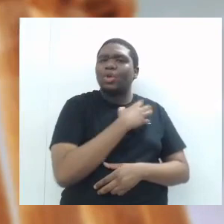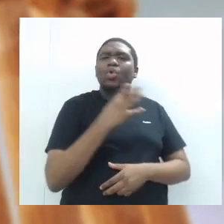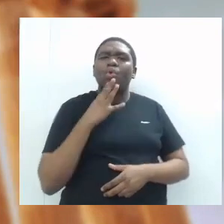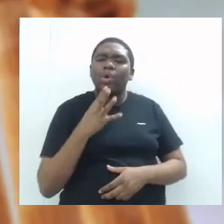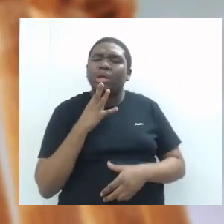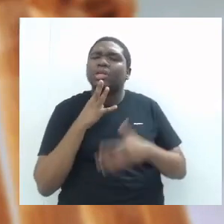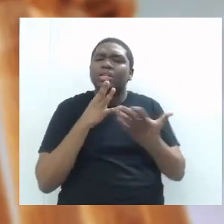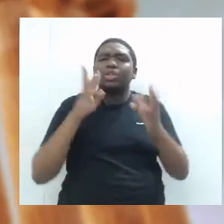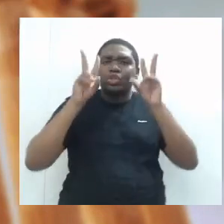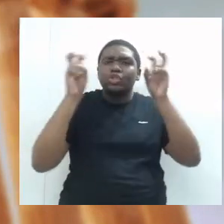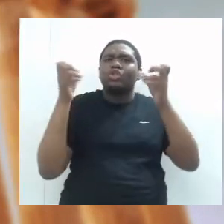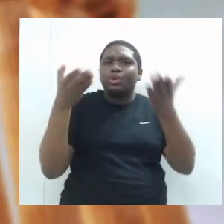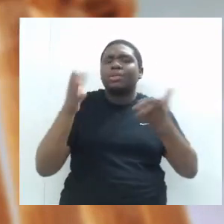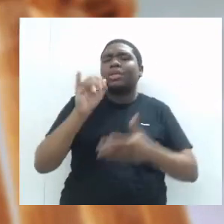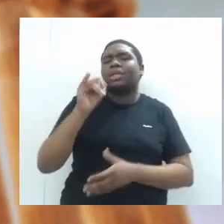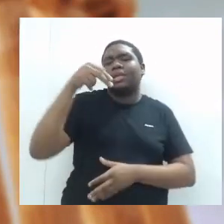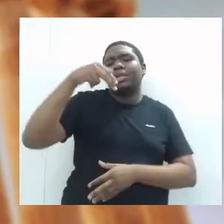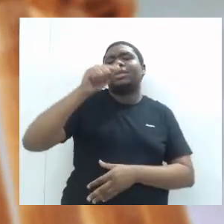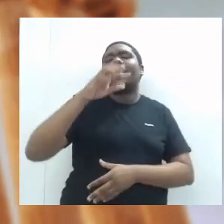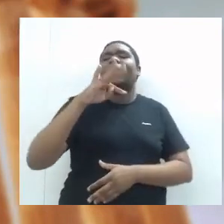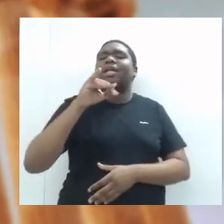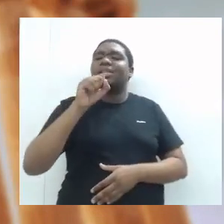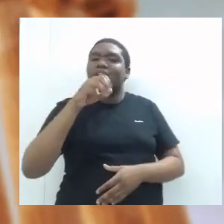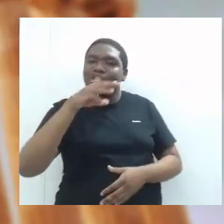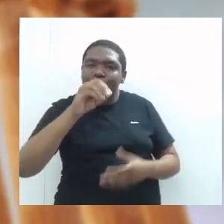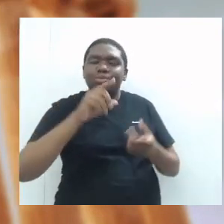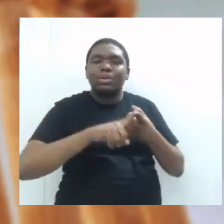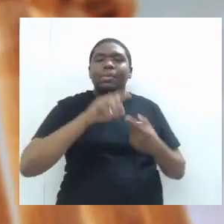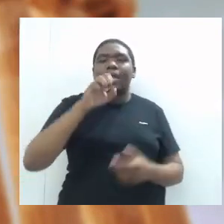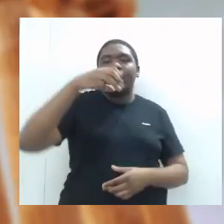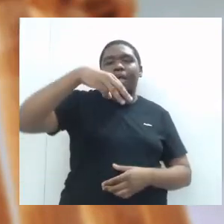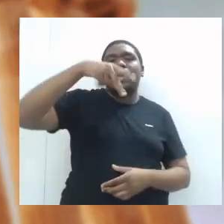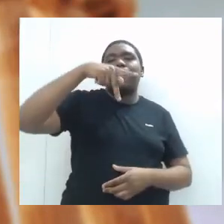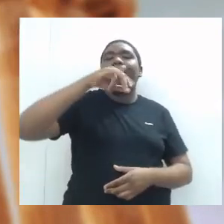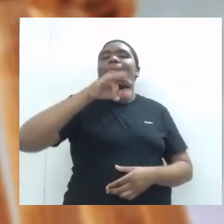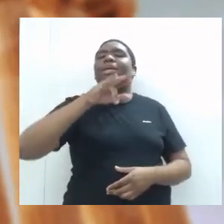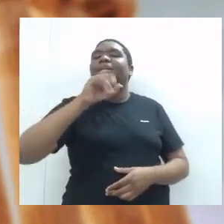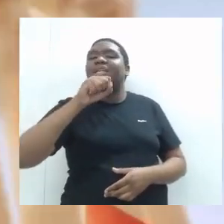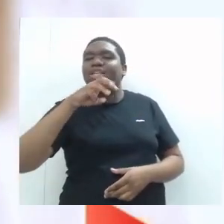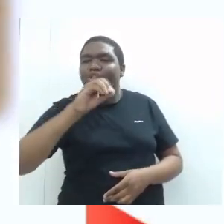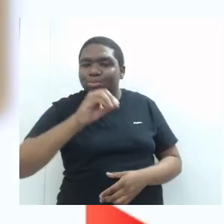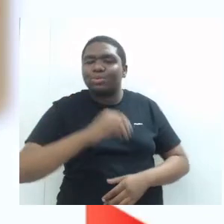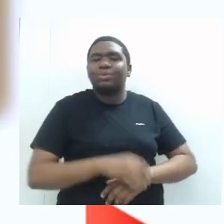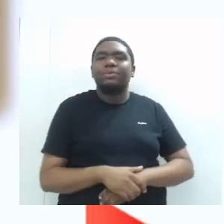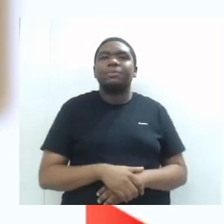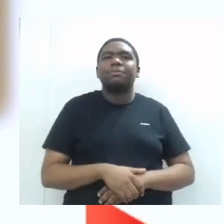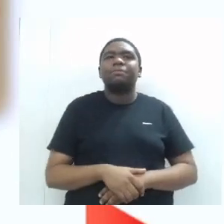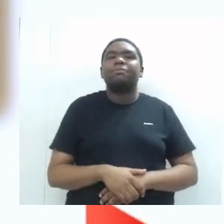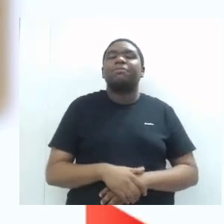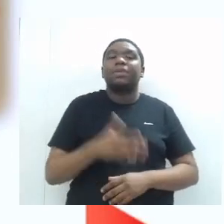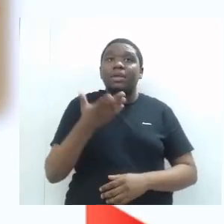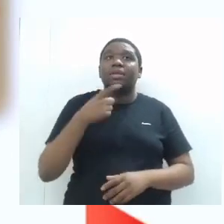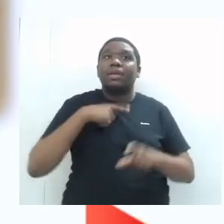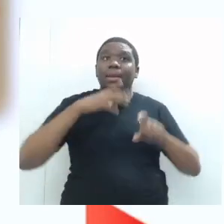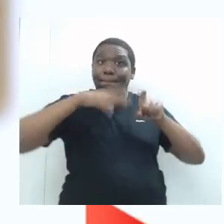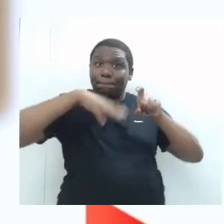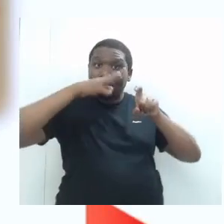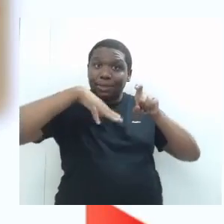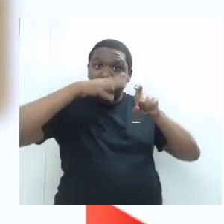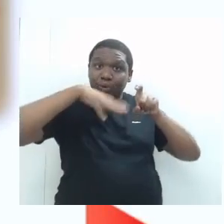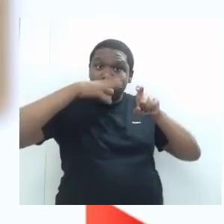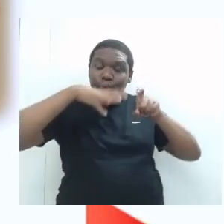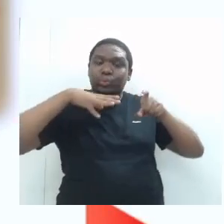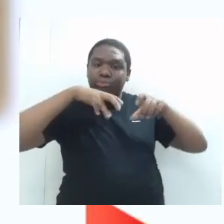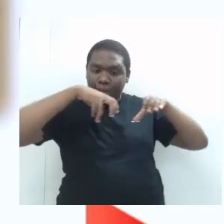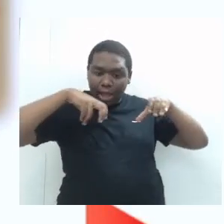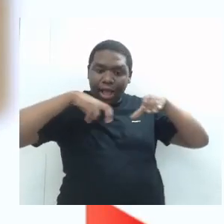do inatismo, do empirismo, certo? E trago para vocês, olha aí, o mito da caverna. Olhem só